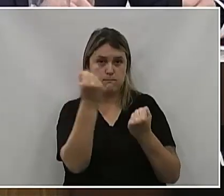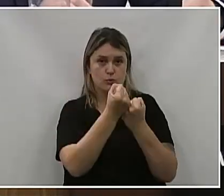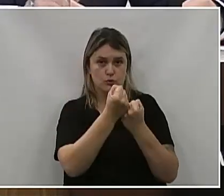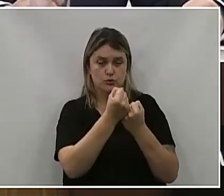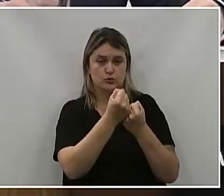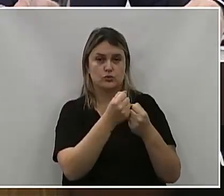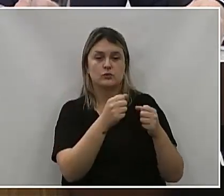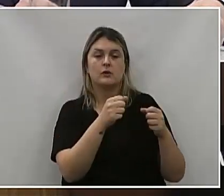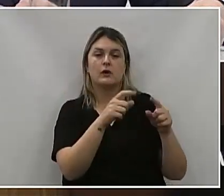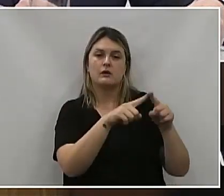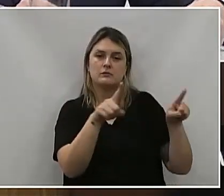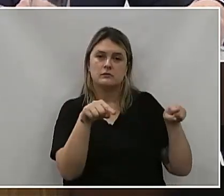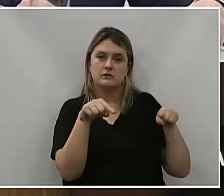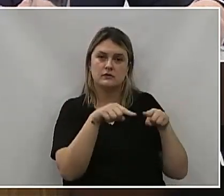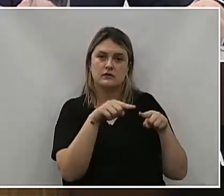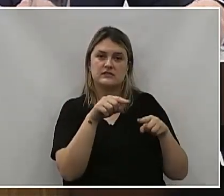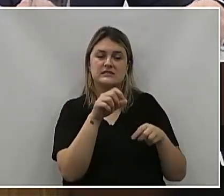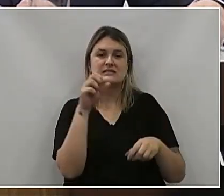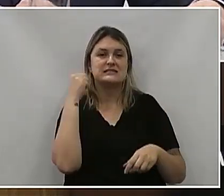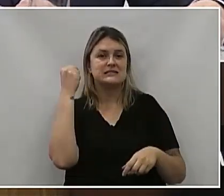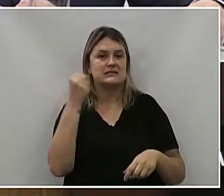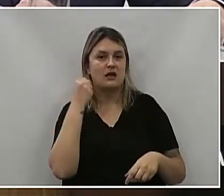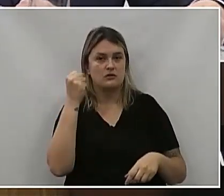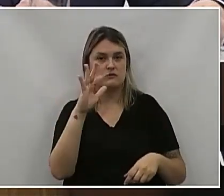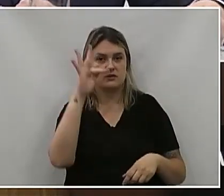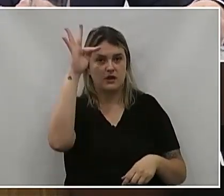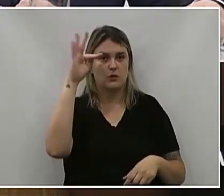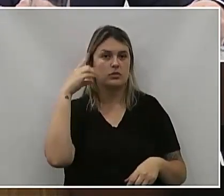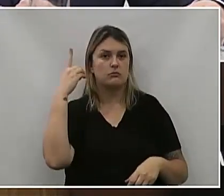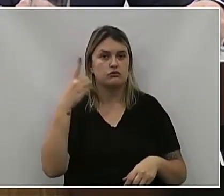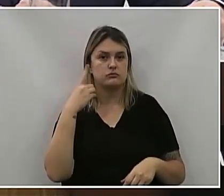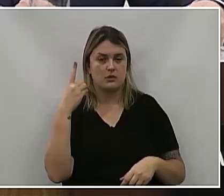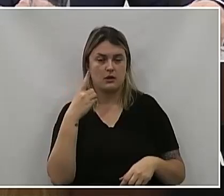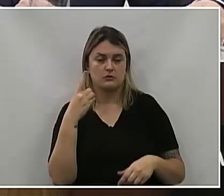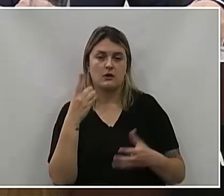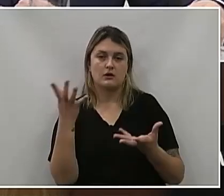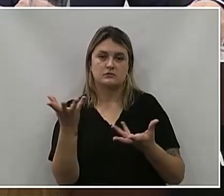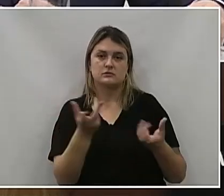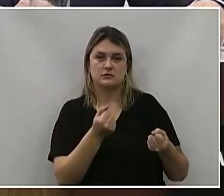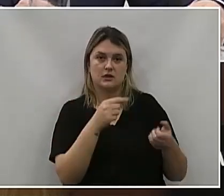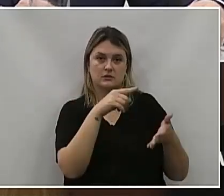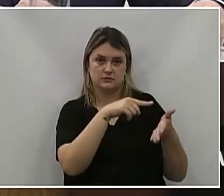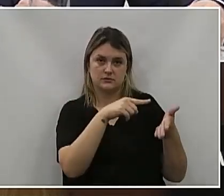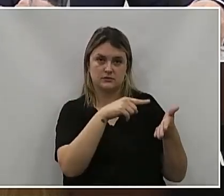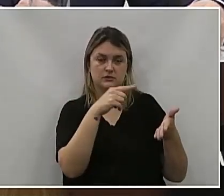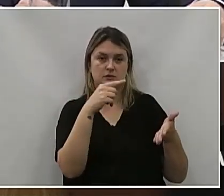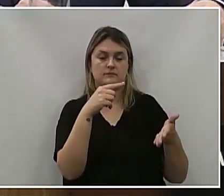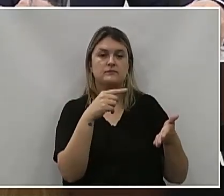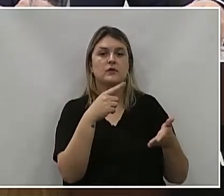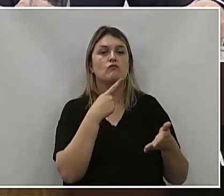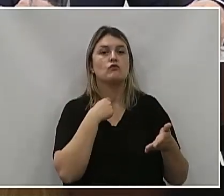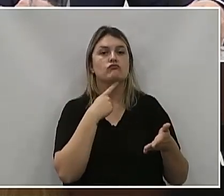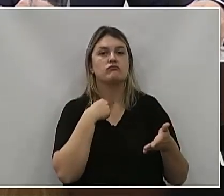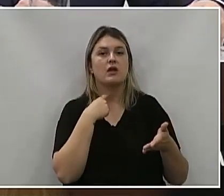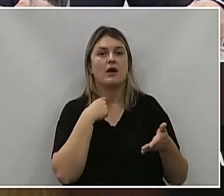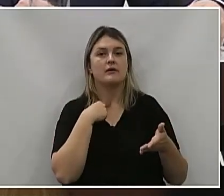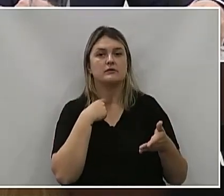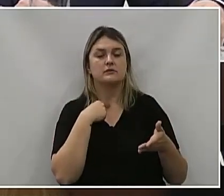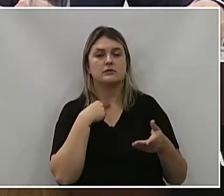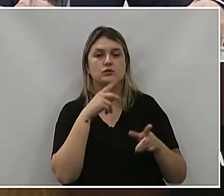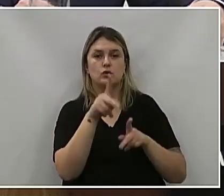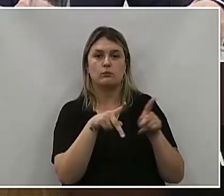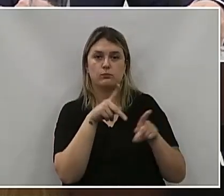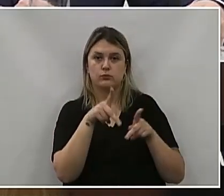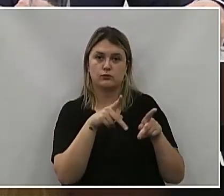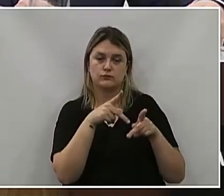das presidências do Senado Federal e da Câmara dos Deputados para acolher esta moção como manifestação de vontade da maioria absoluta do